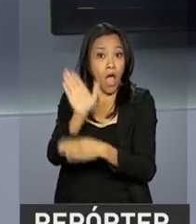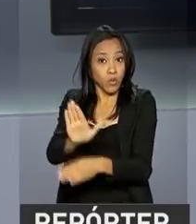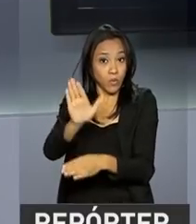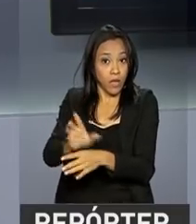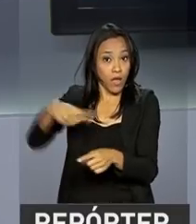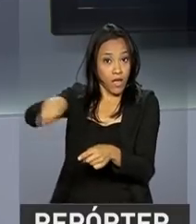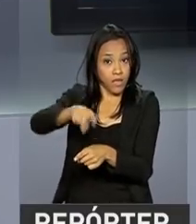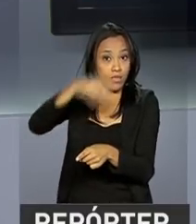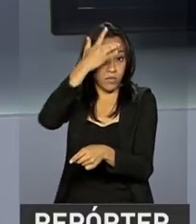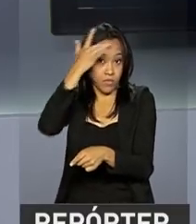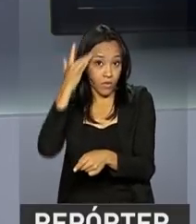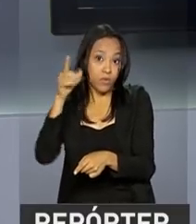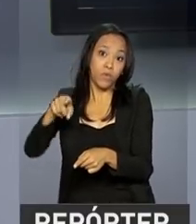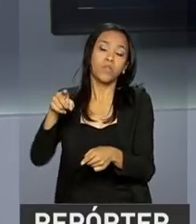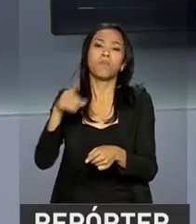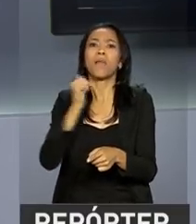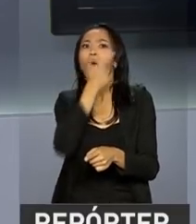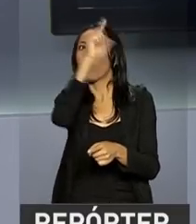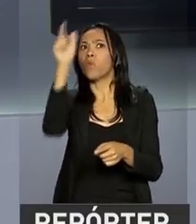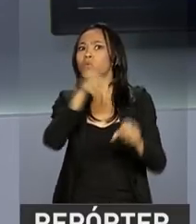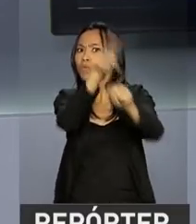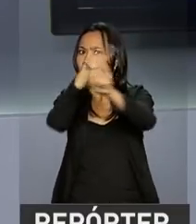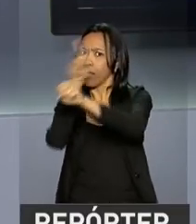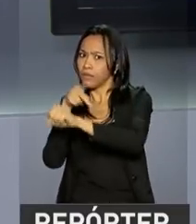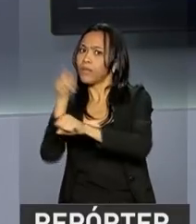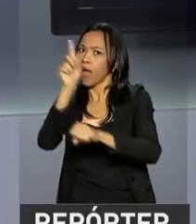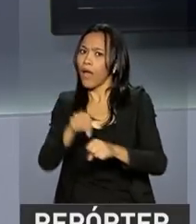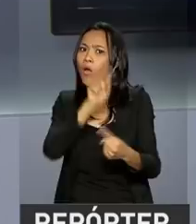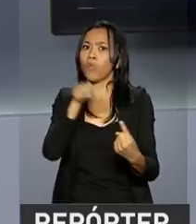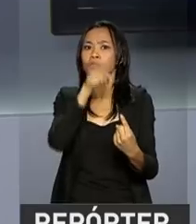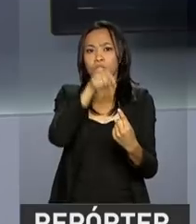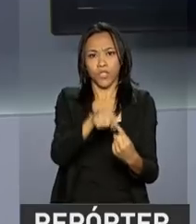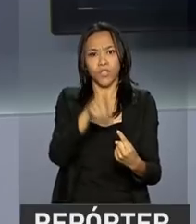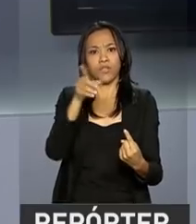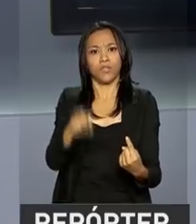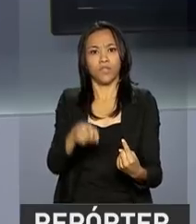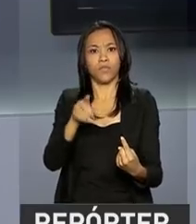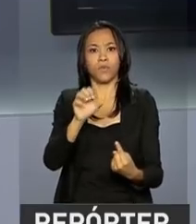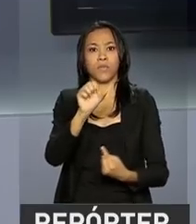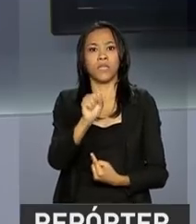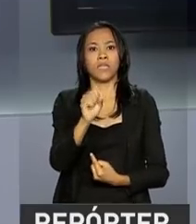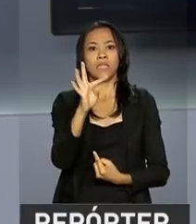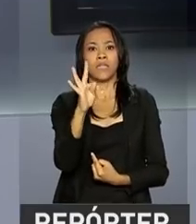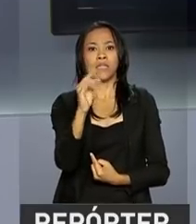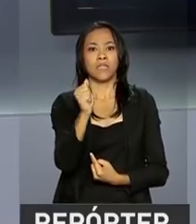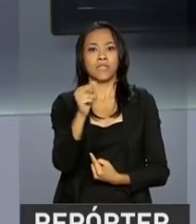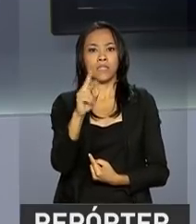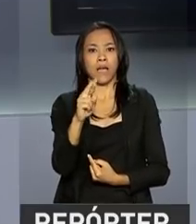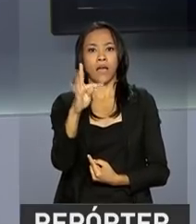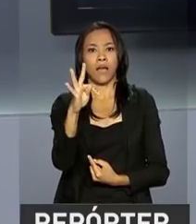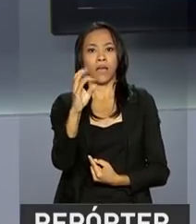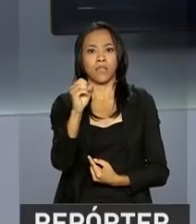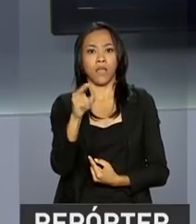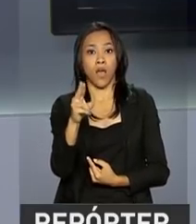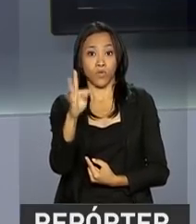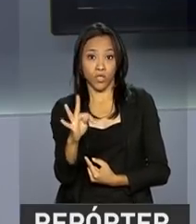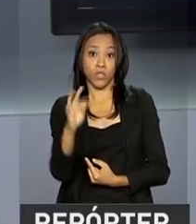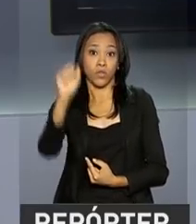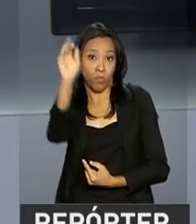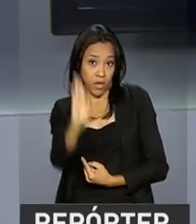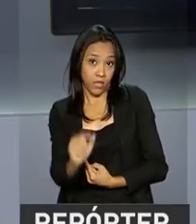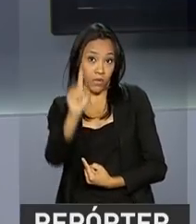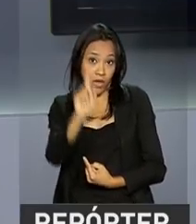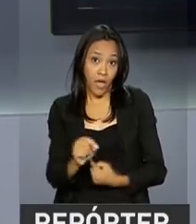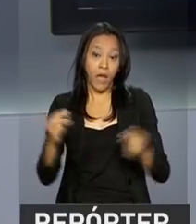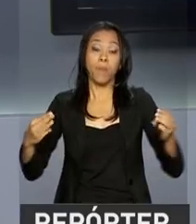nacionais a fechar negócios em outros países é o objetivo do Startup Brasil, programa dos Ministérios das Relações Exteriores e